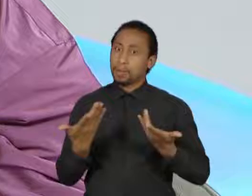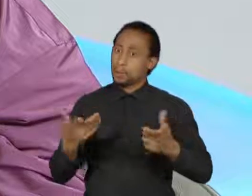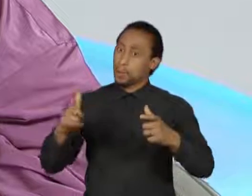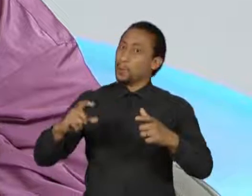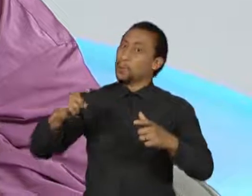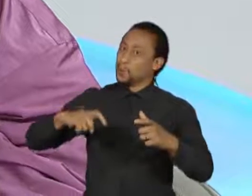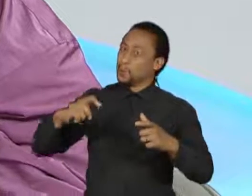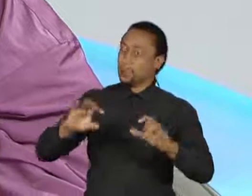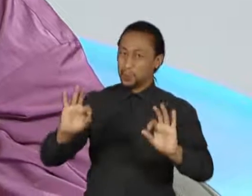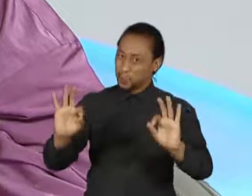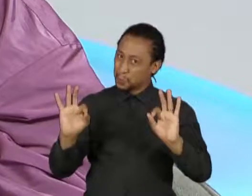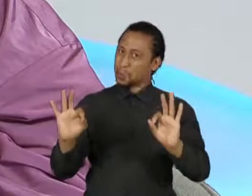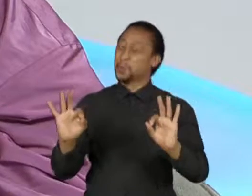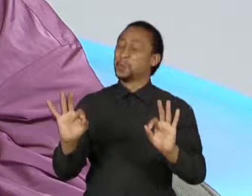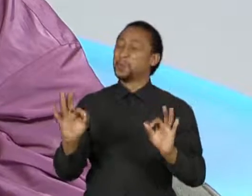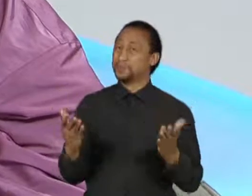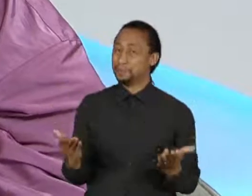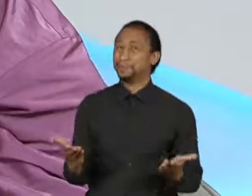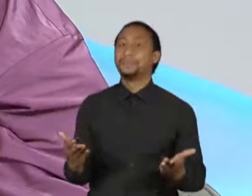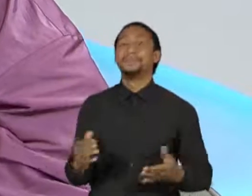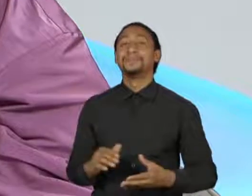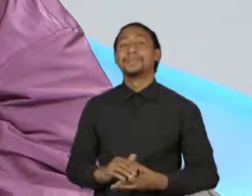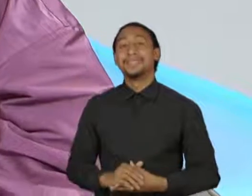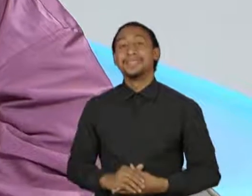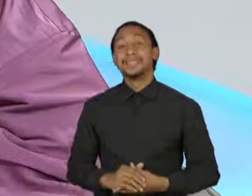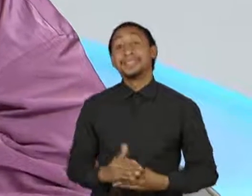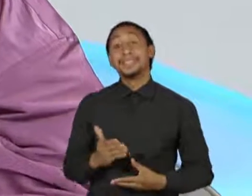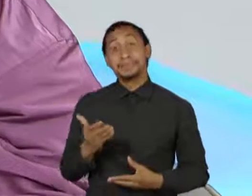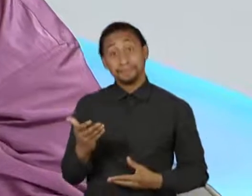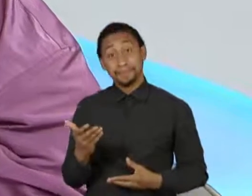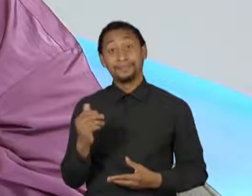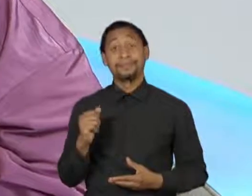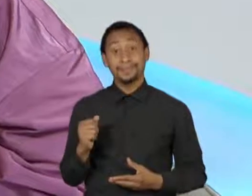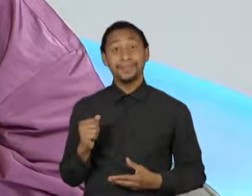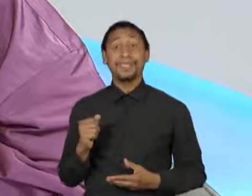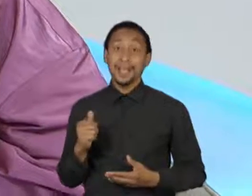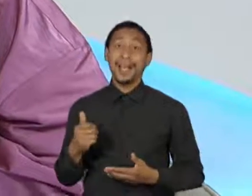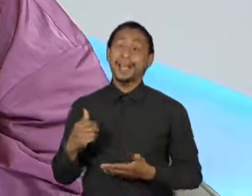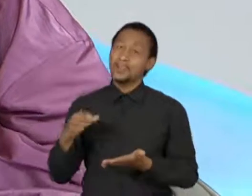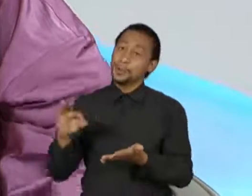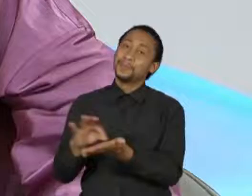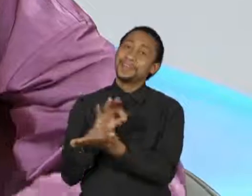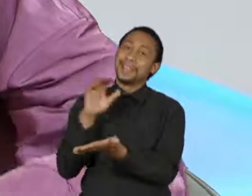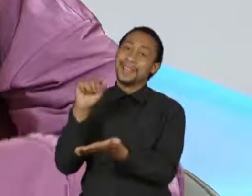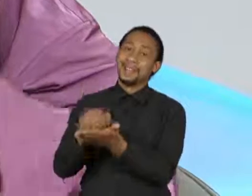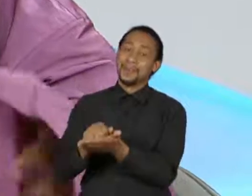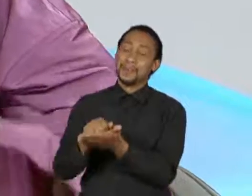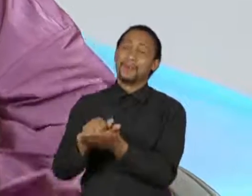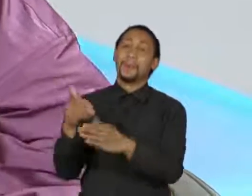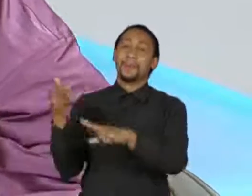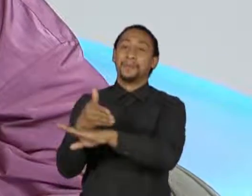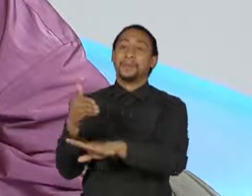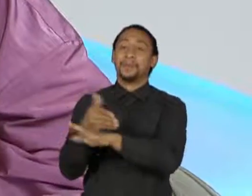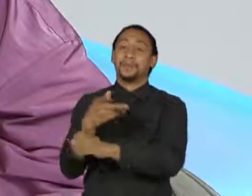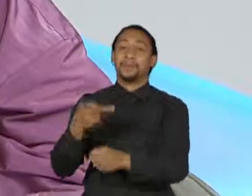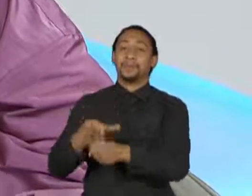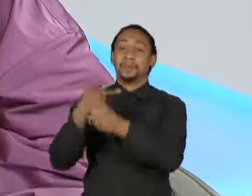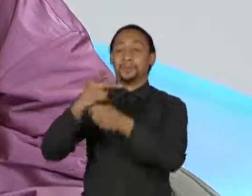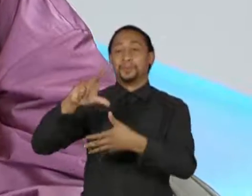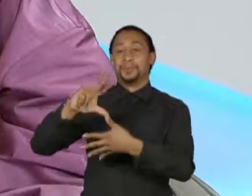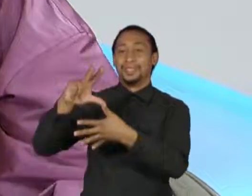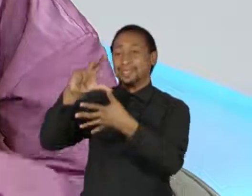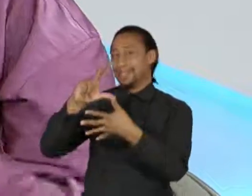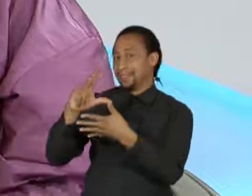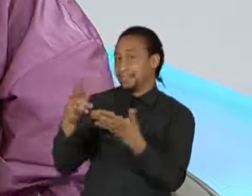como o Índigo. E aí veio na inscrição pro Grammy, que é sempre uma coisa, nossa, esse ano tem inscrição pro Grammy, como é que vai